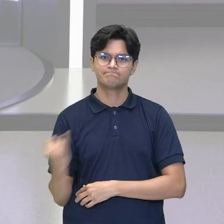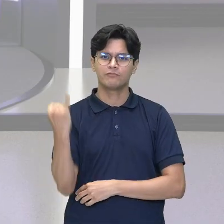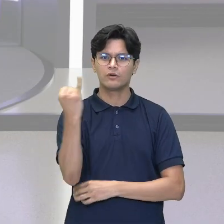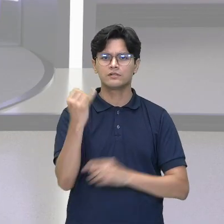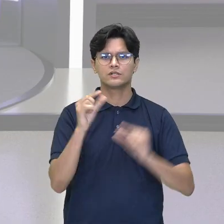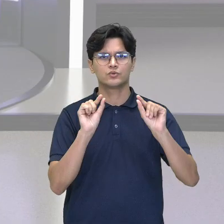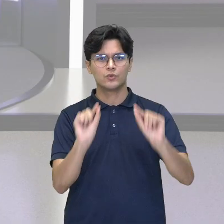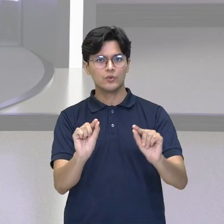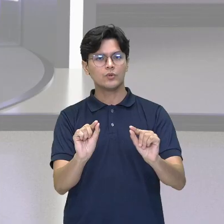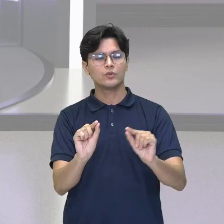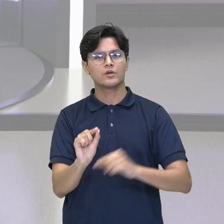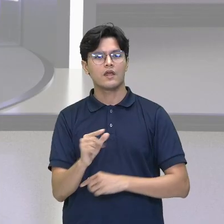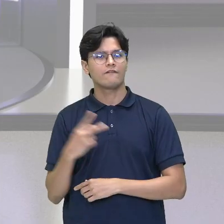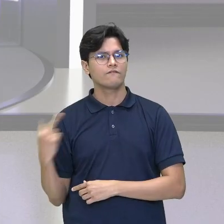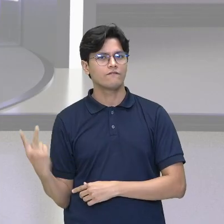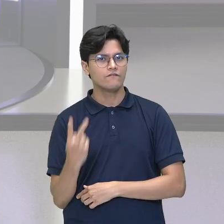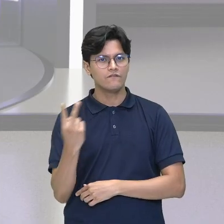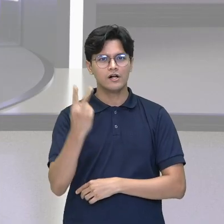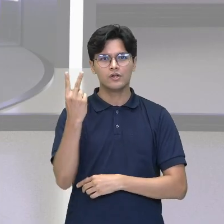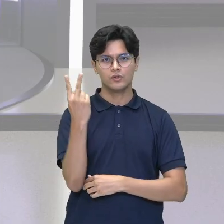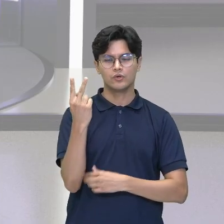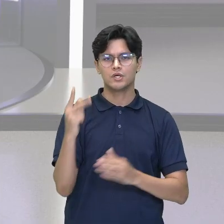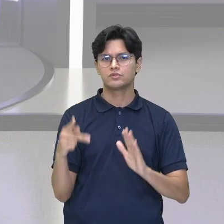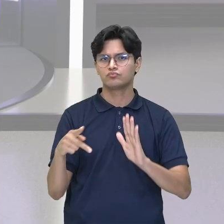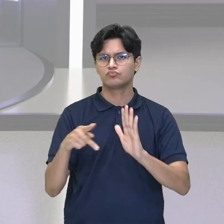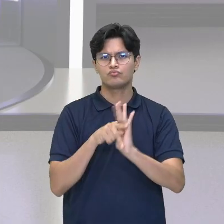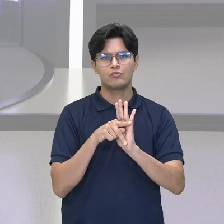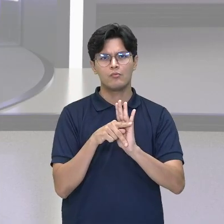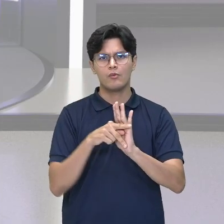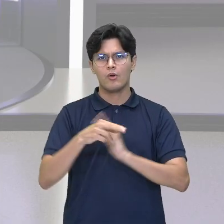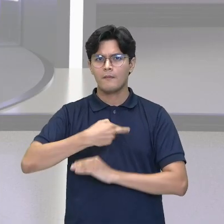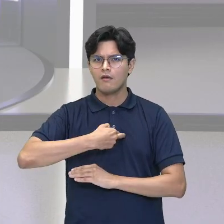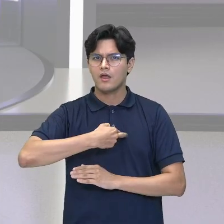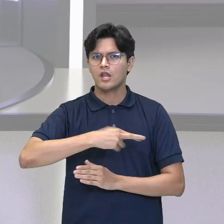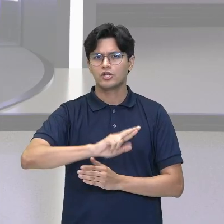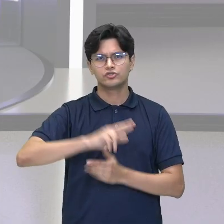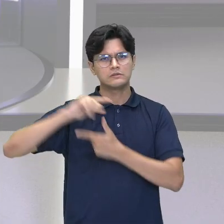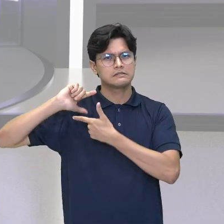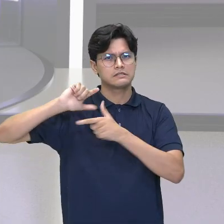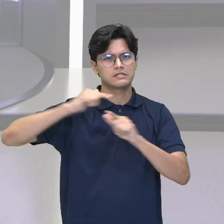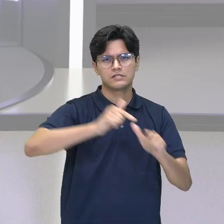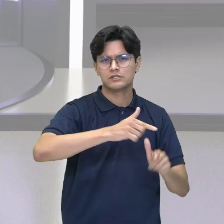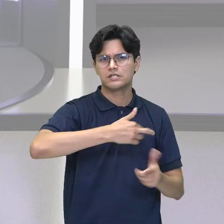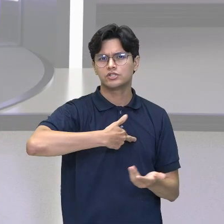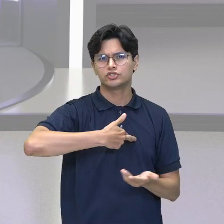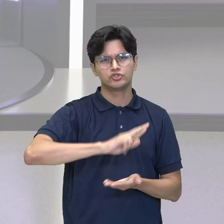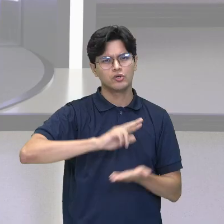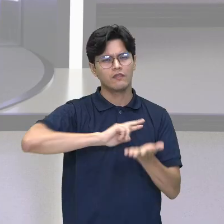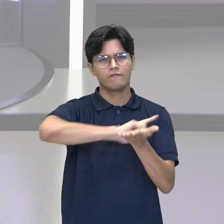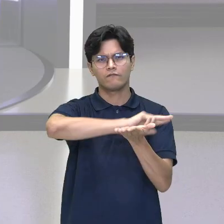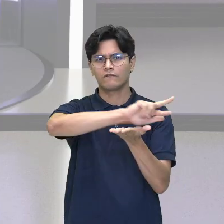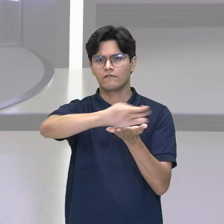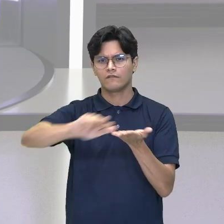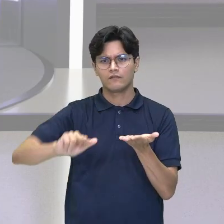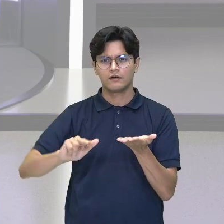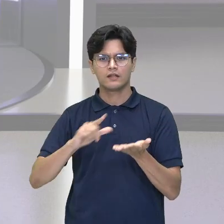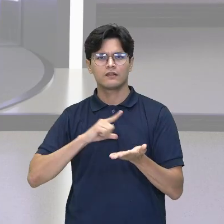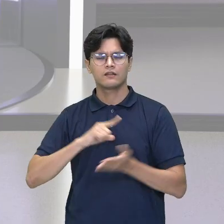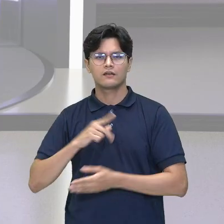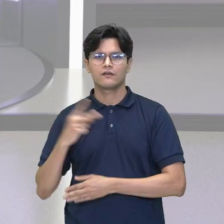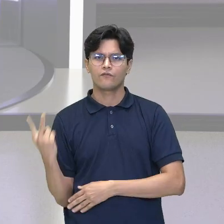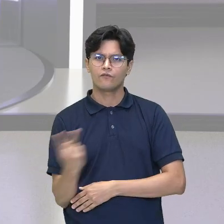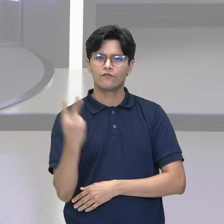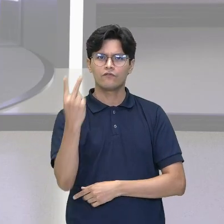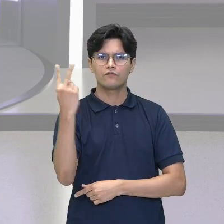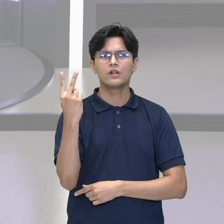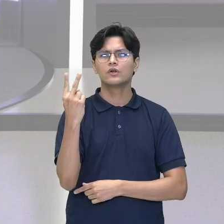os valores que permeiam as diversas tradições religiosas. Valores têm tudo a ver com a